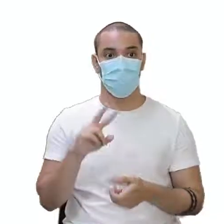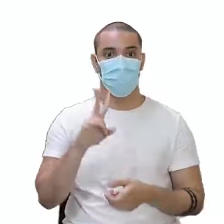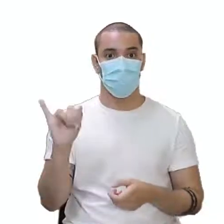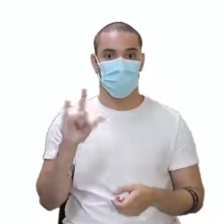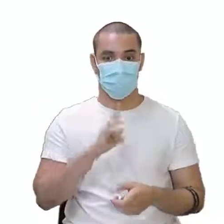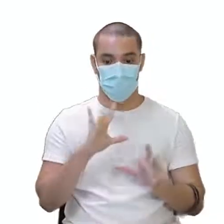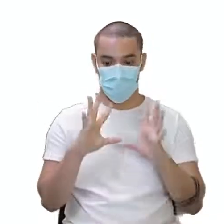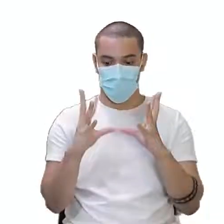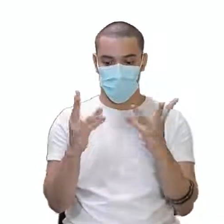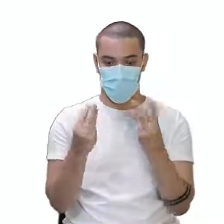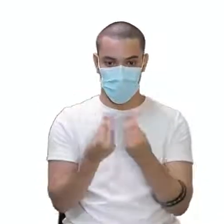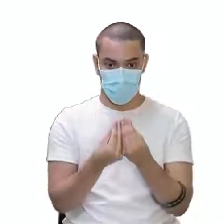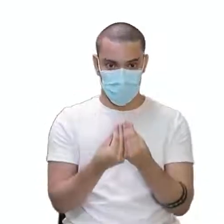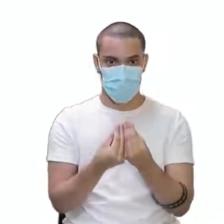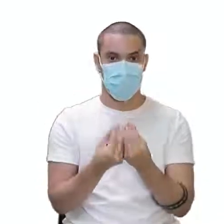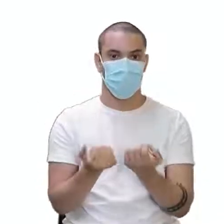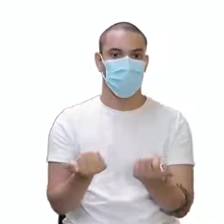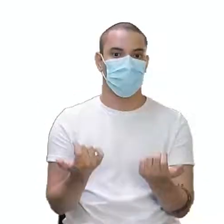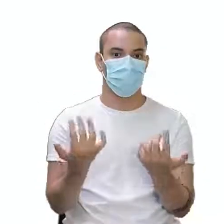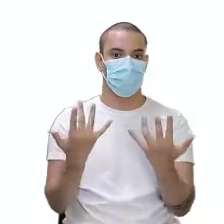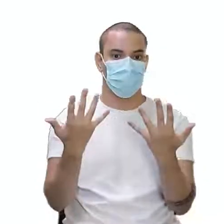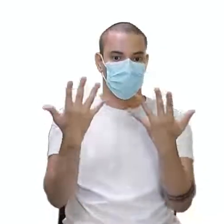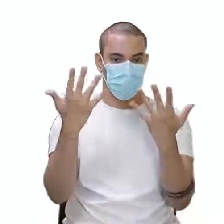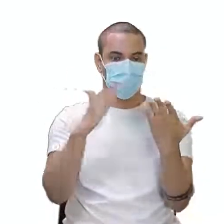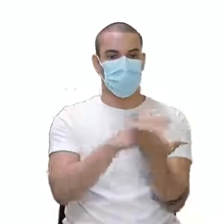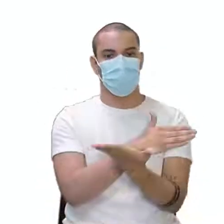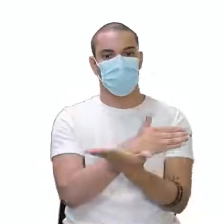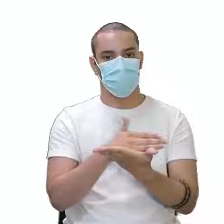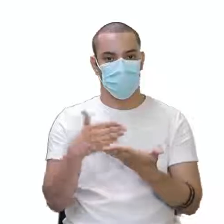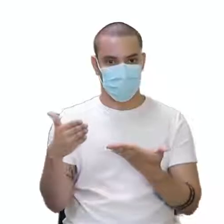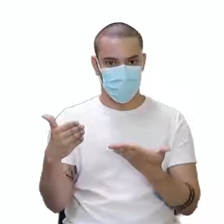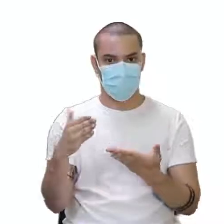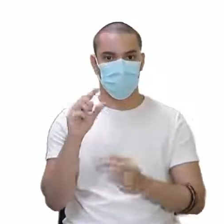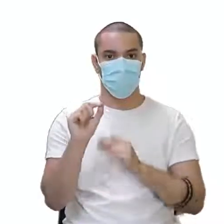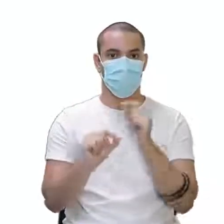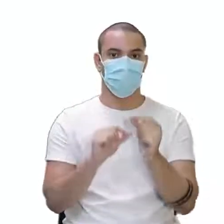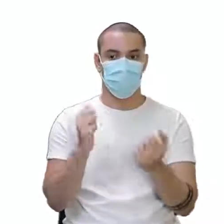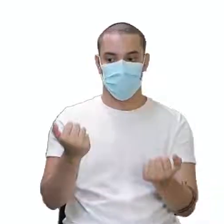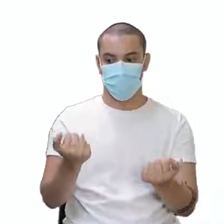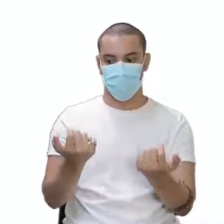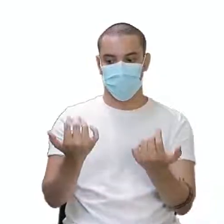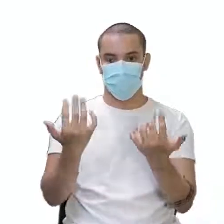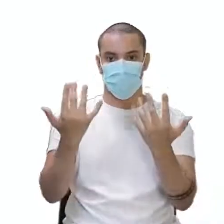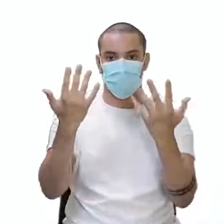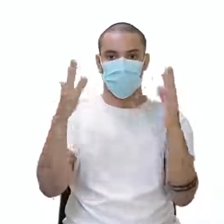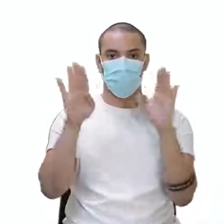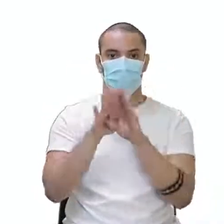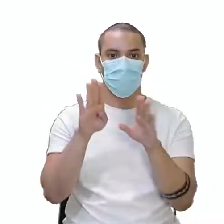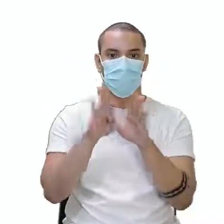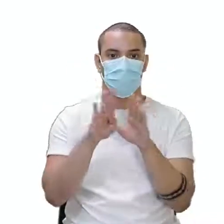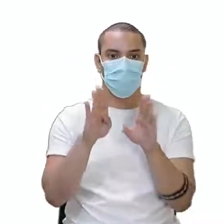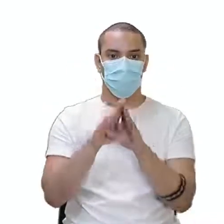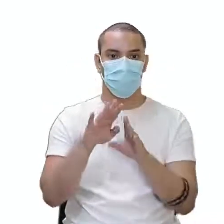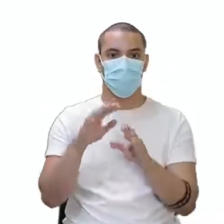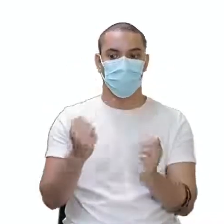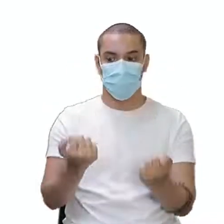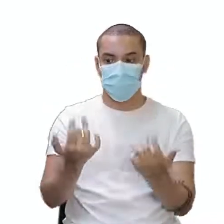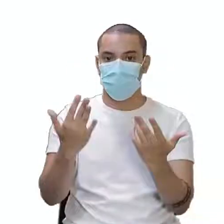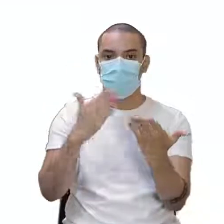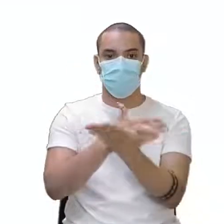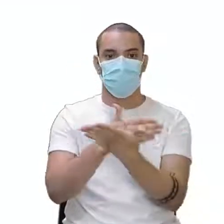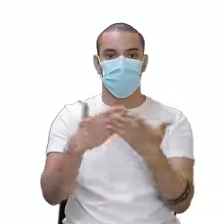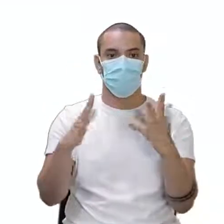entrar em agitação, vão começar a evaporar. Estado de vapor, começam a